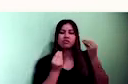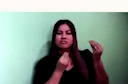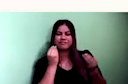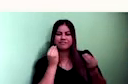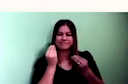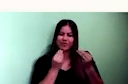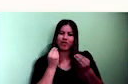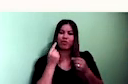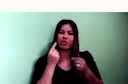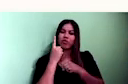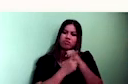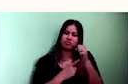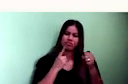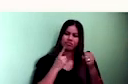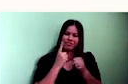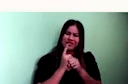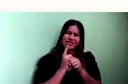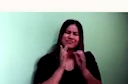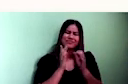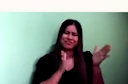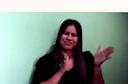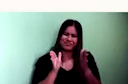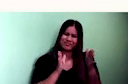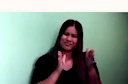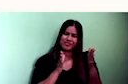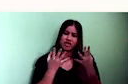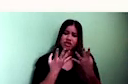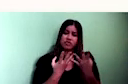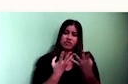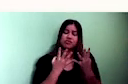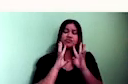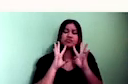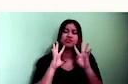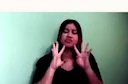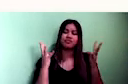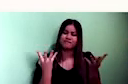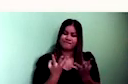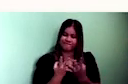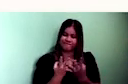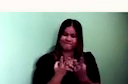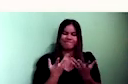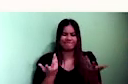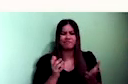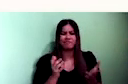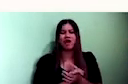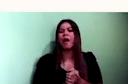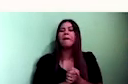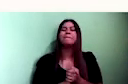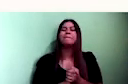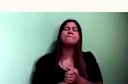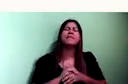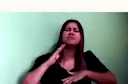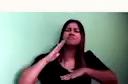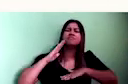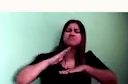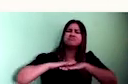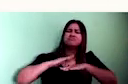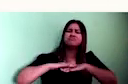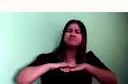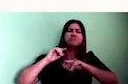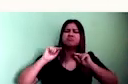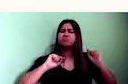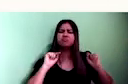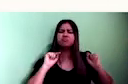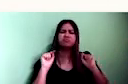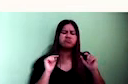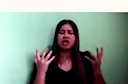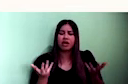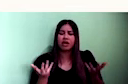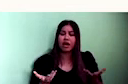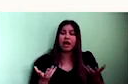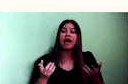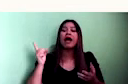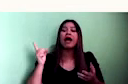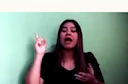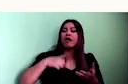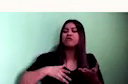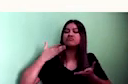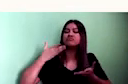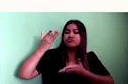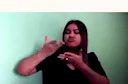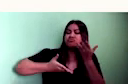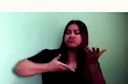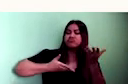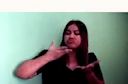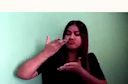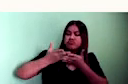ano já em isolamento, tá? Então, o que são essas práticas, né? Elas são tratamentos que utilizam